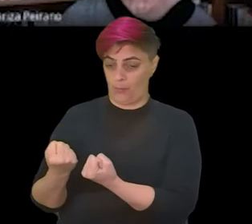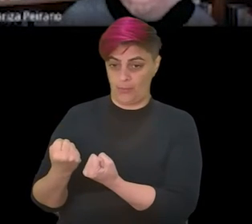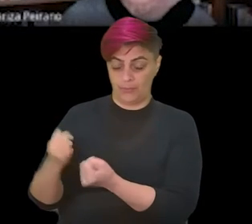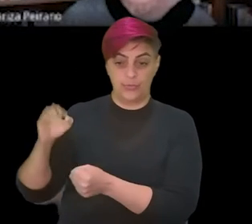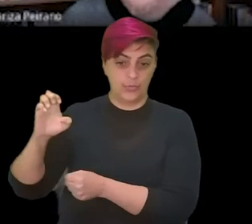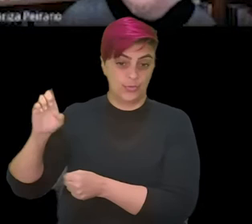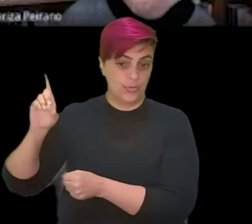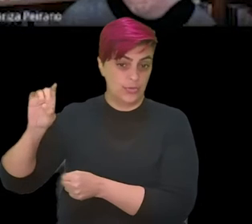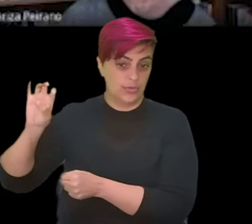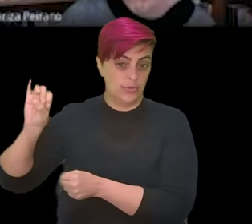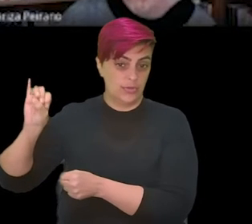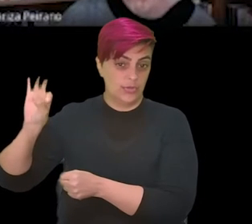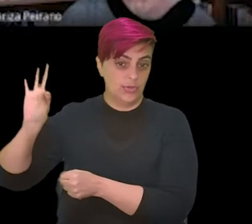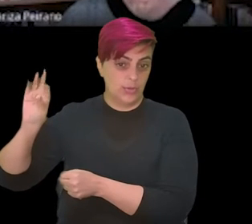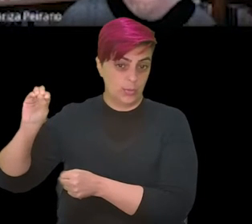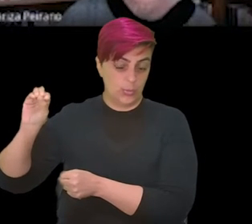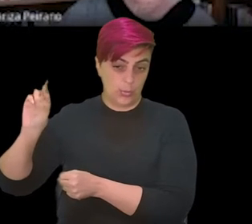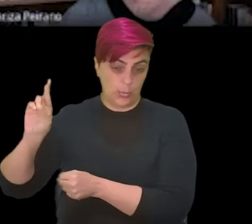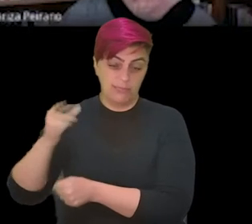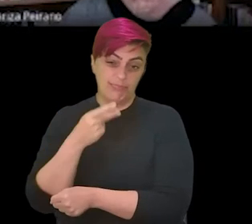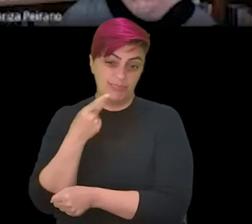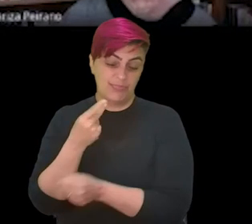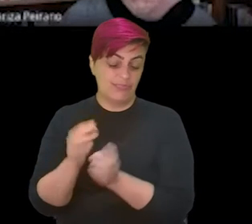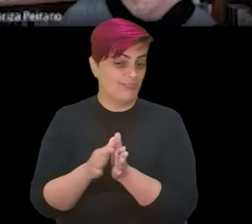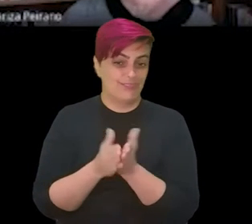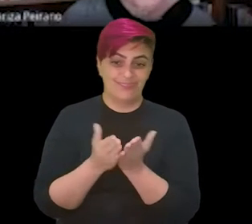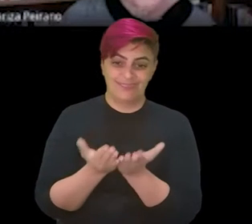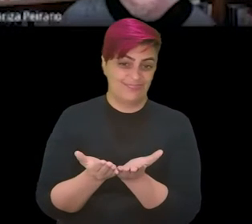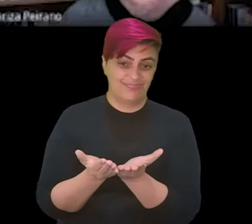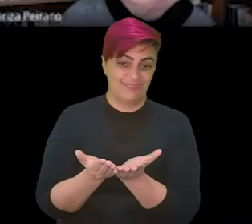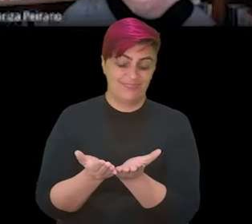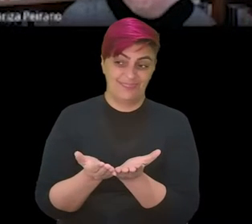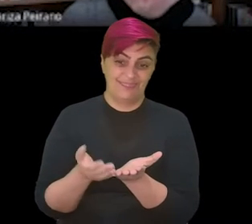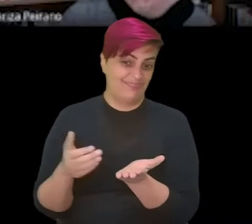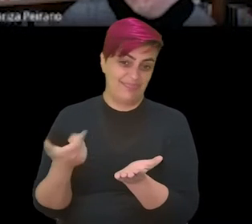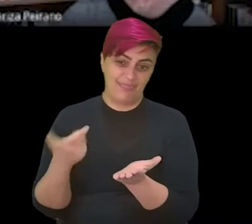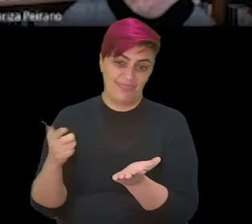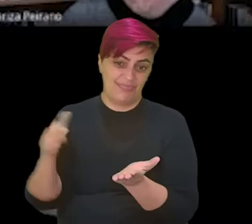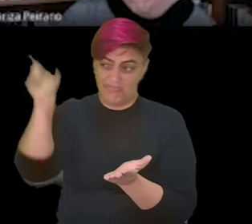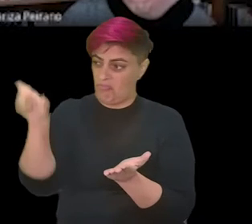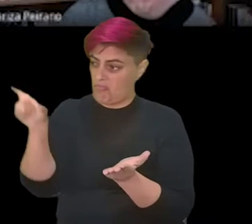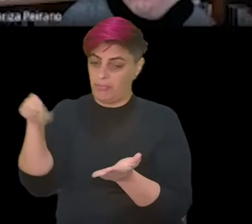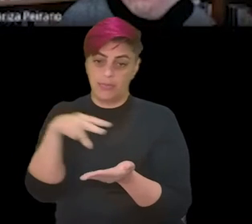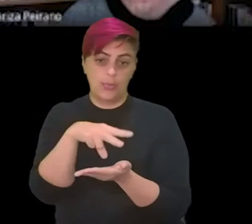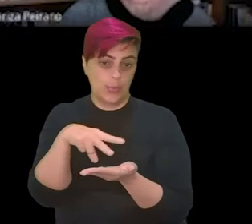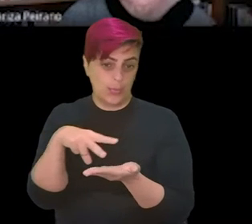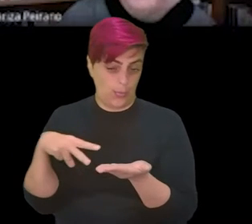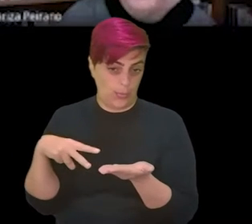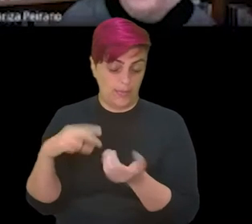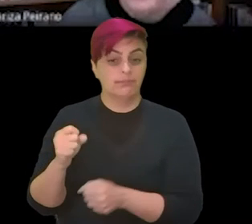editora Macmillan, que considerou que o livro não teria apelo público. Depois, pela